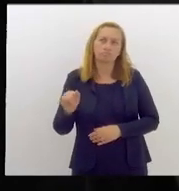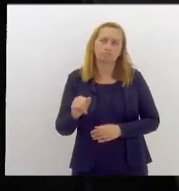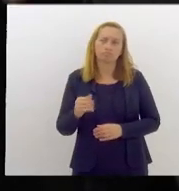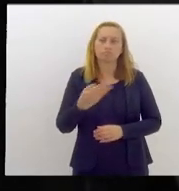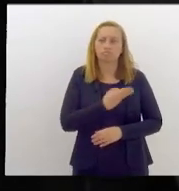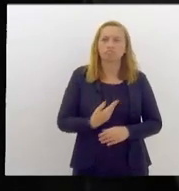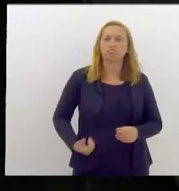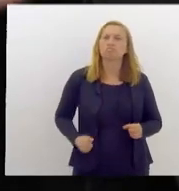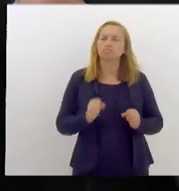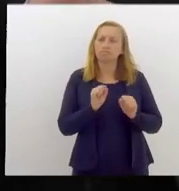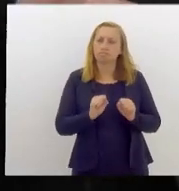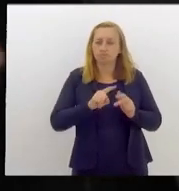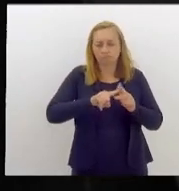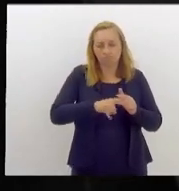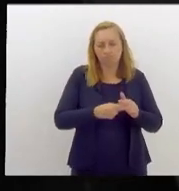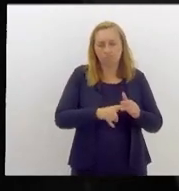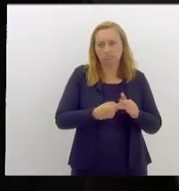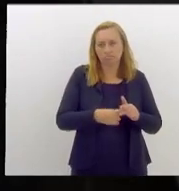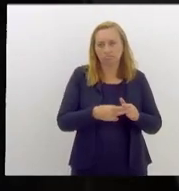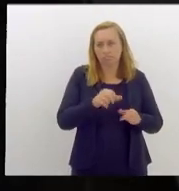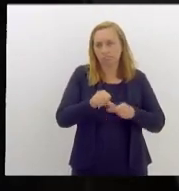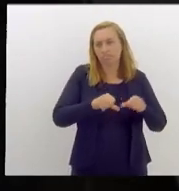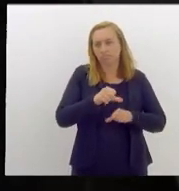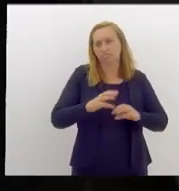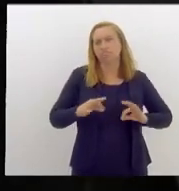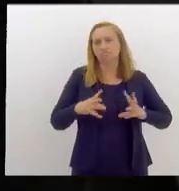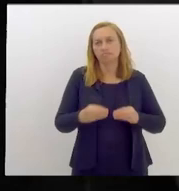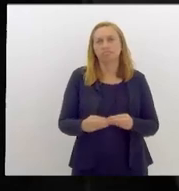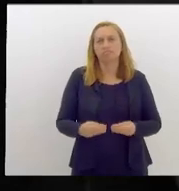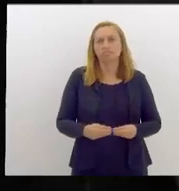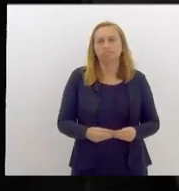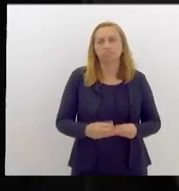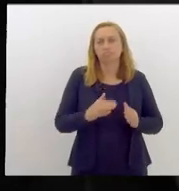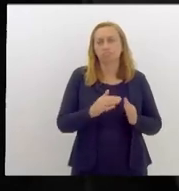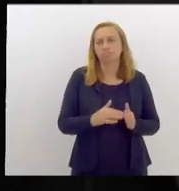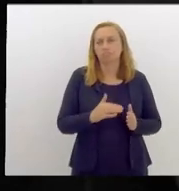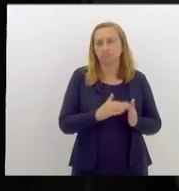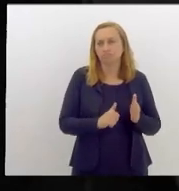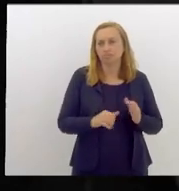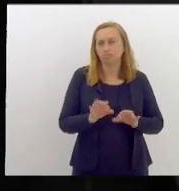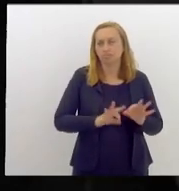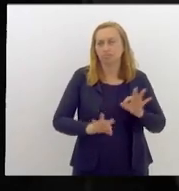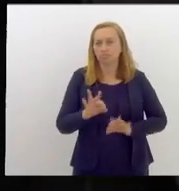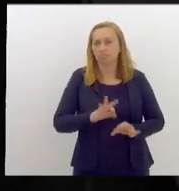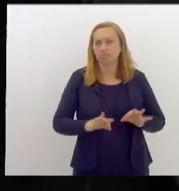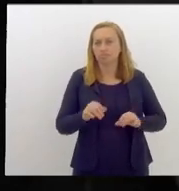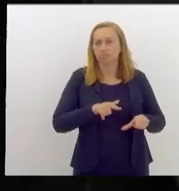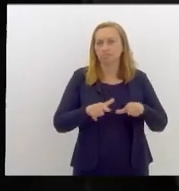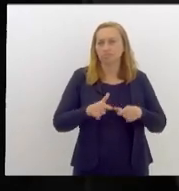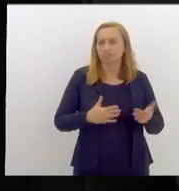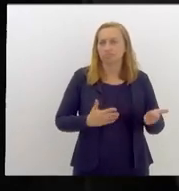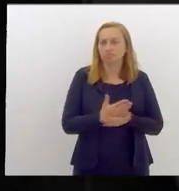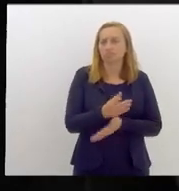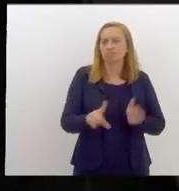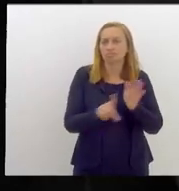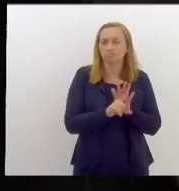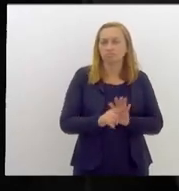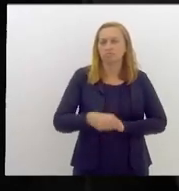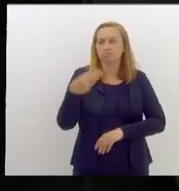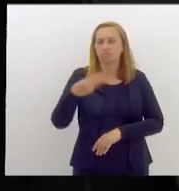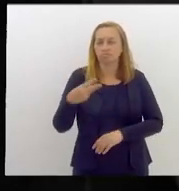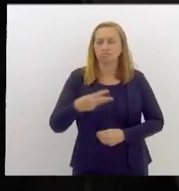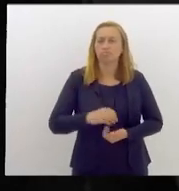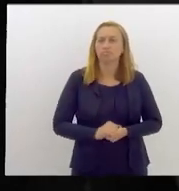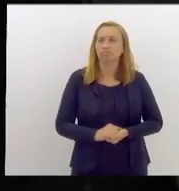poderá mexer a seu belo prazer inclusive se suprindo o programa de trabalho contidos na festa orçamentária aprovadas em lei terceiro elemento